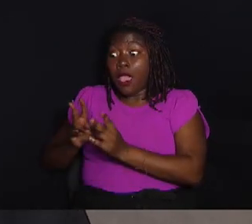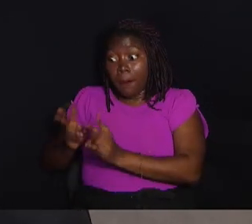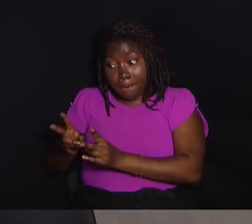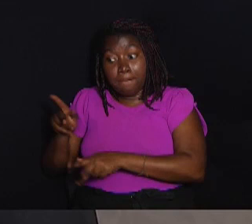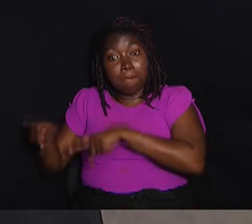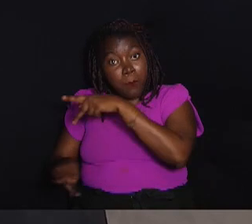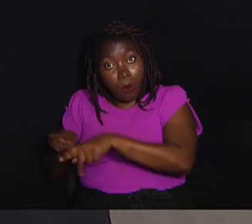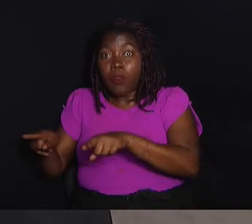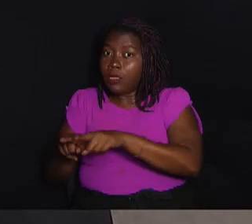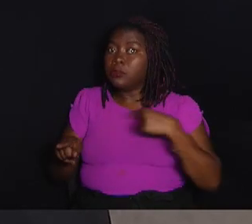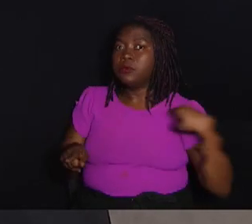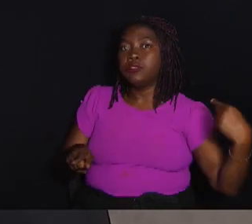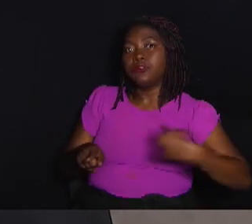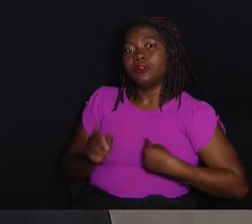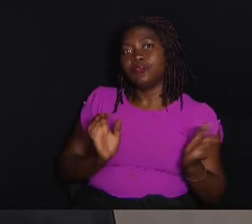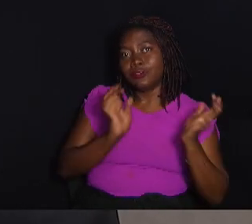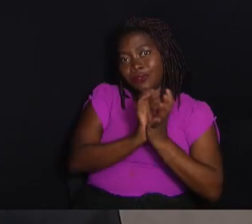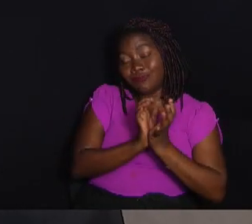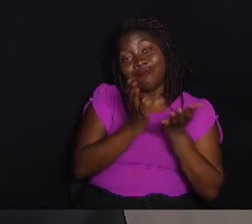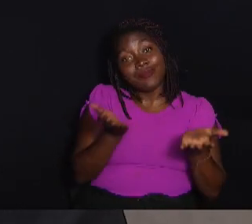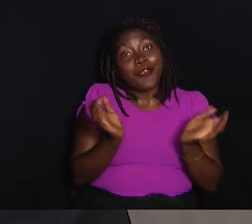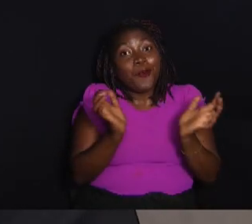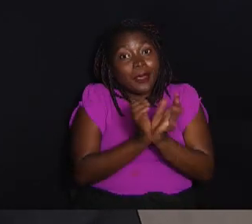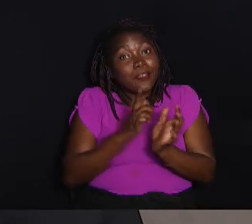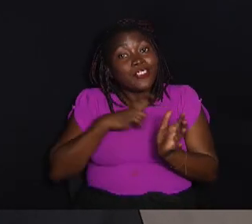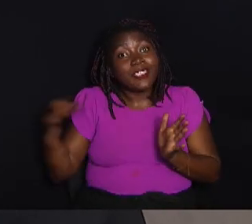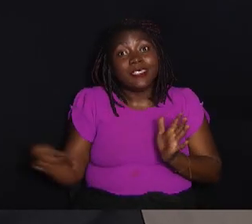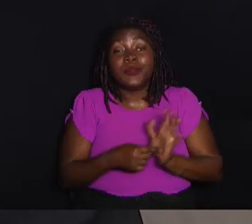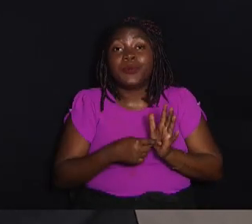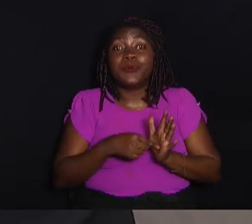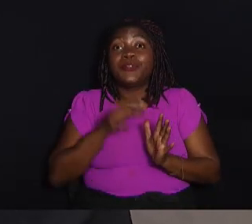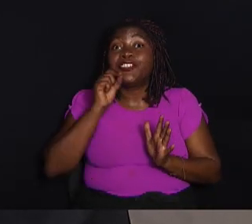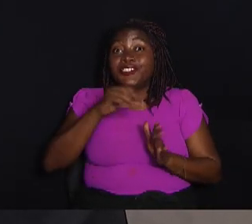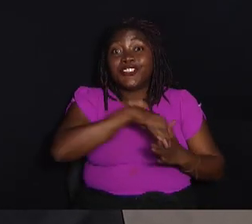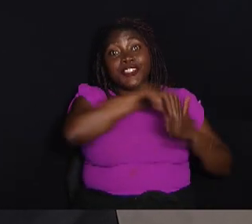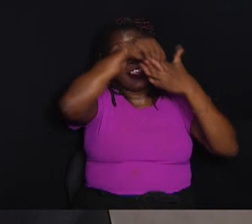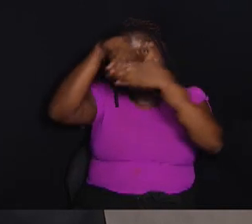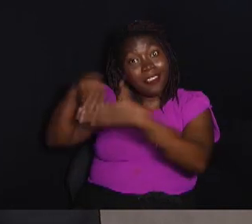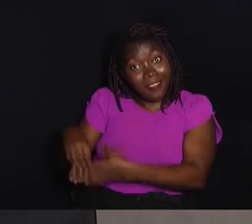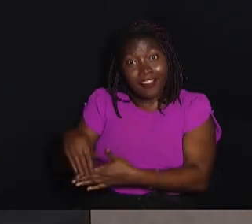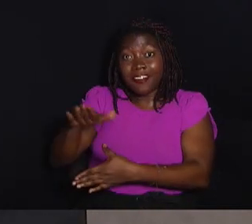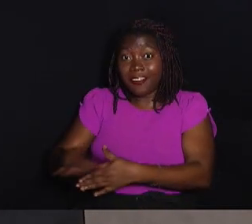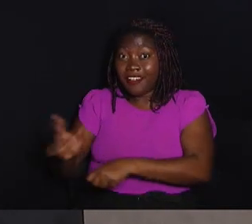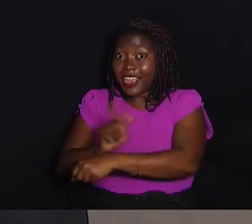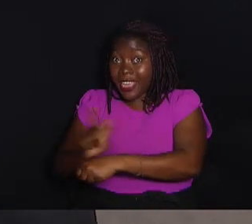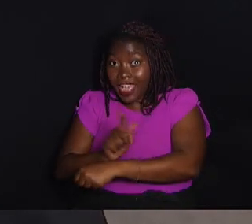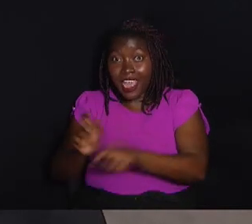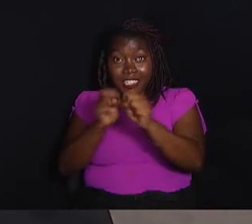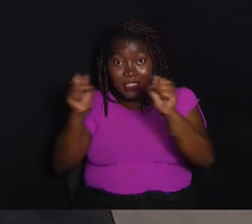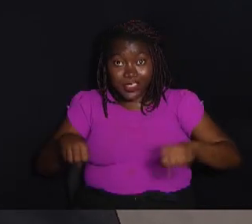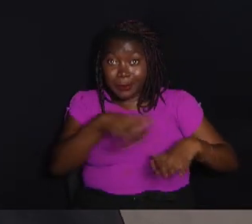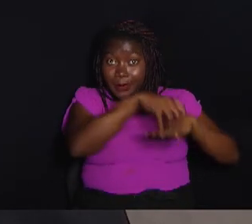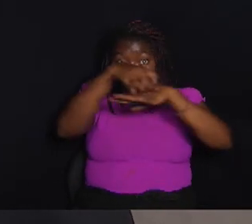faz quanto nós também na comissão então a comissão tinha esse intuito de eh levar ao gestor do sistema de transporte as